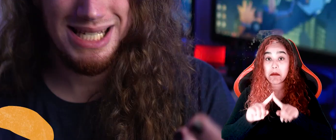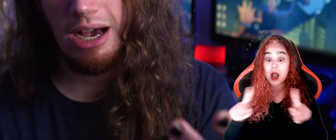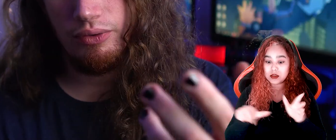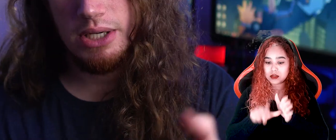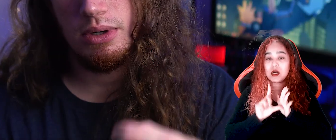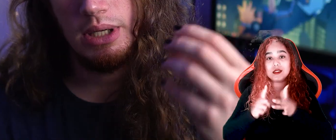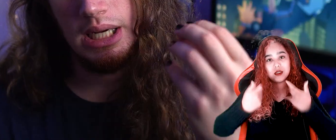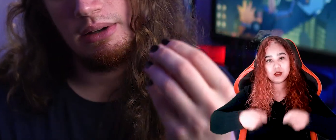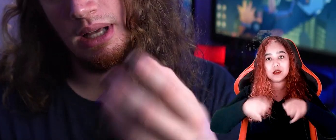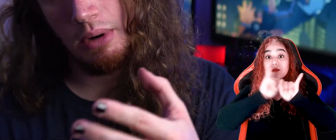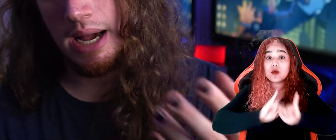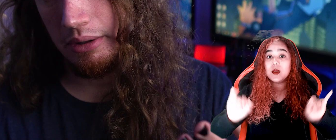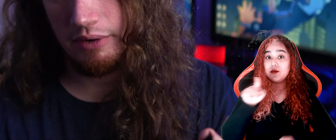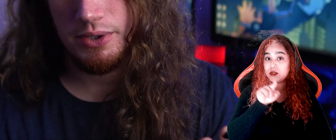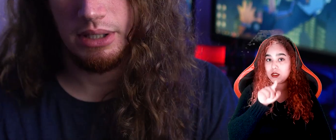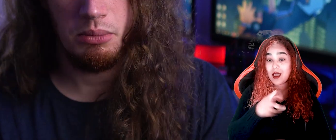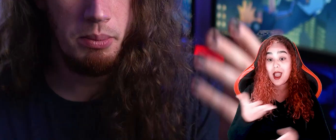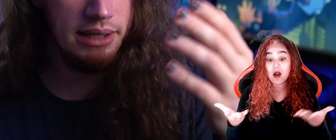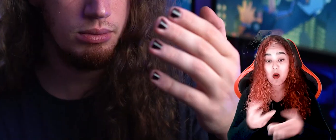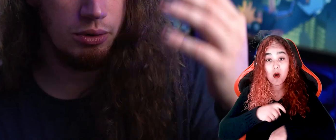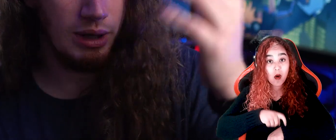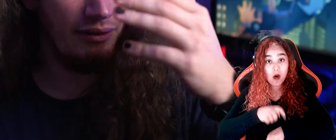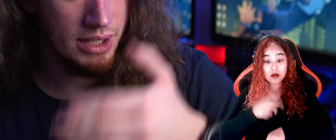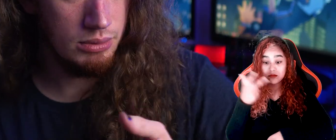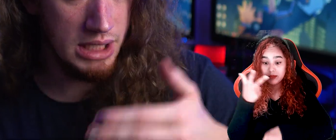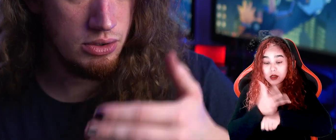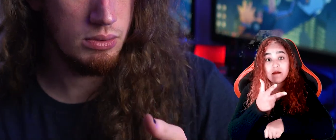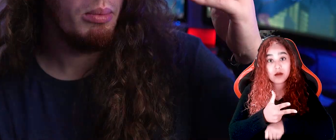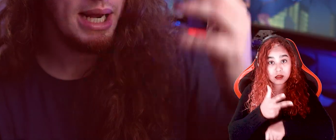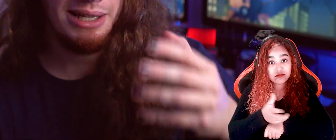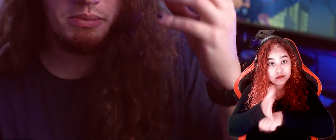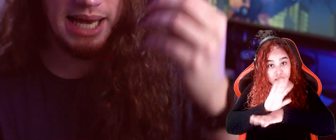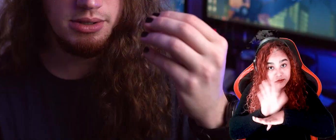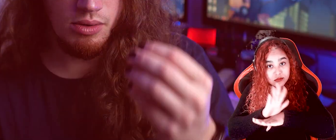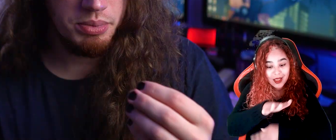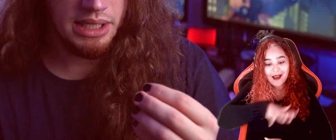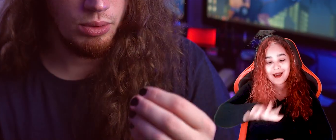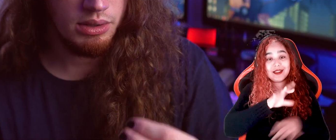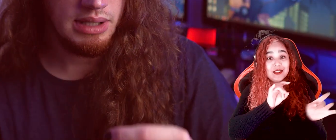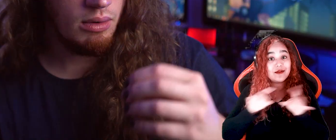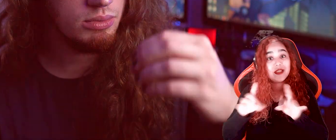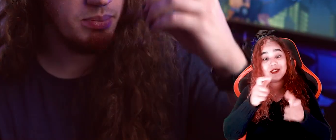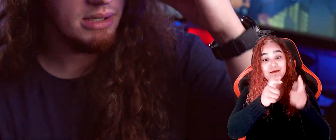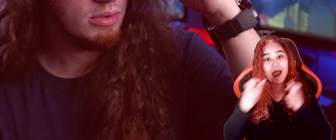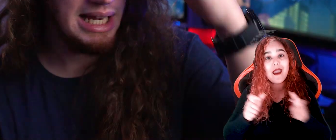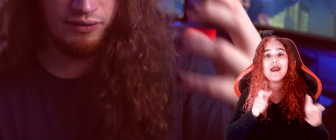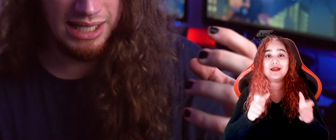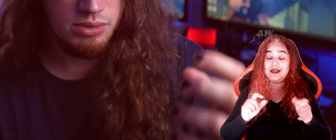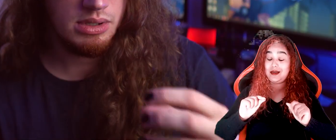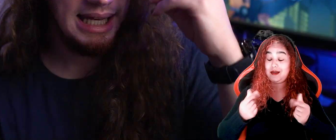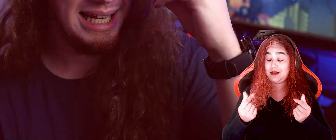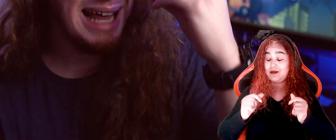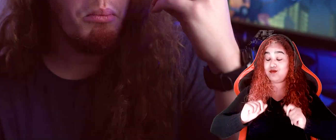Antes de começar o vídeo, eu queria dar um recado pra você. No momento que eu tô gravando isso, o mercado de peças de computador tá com uns preços